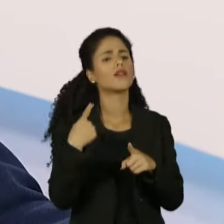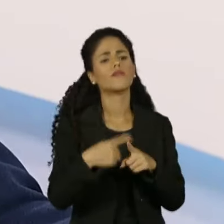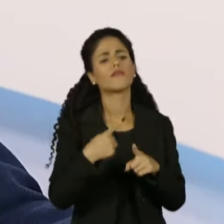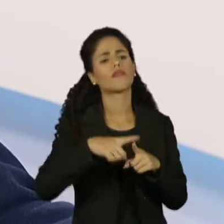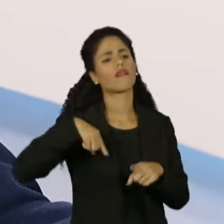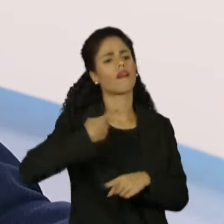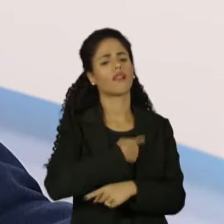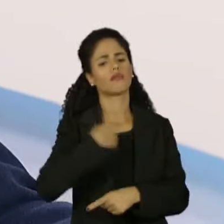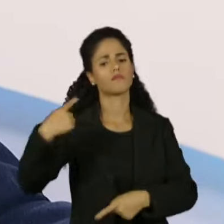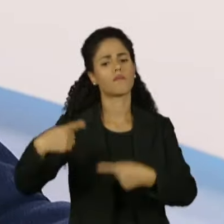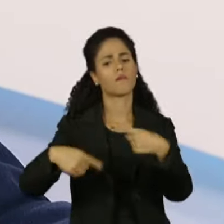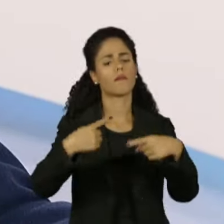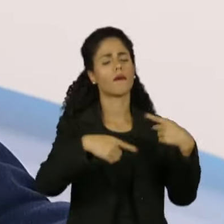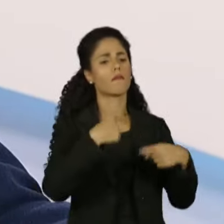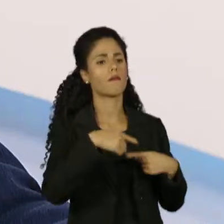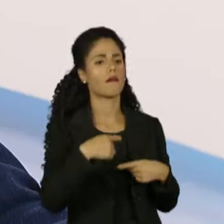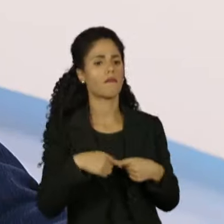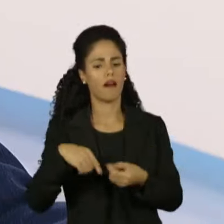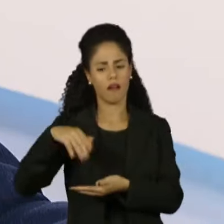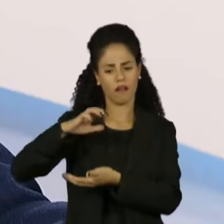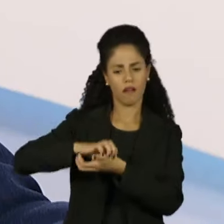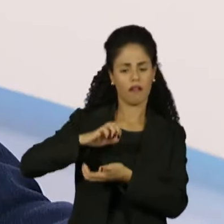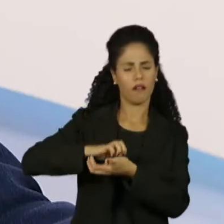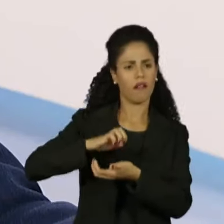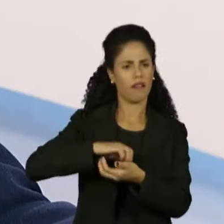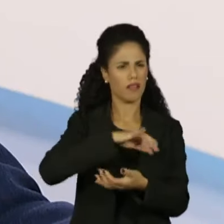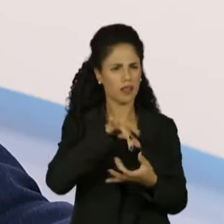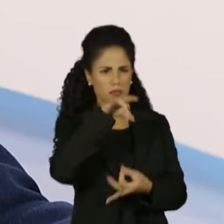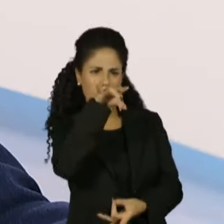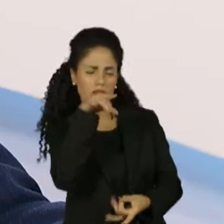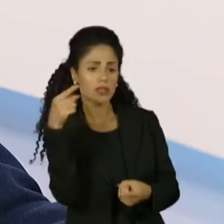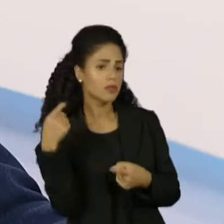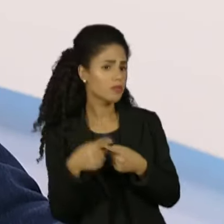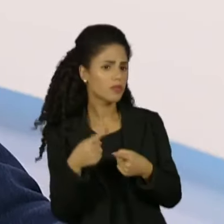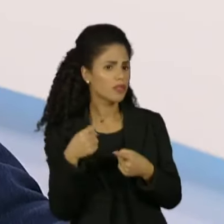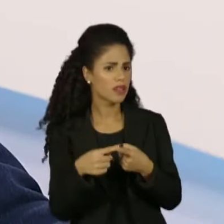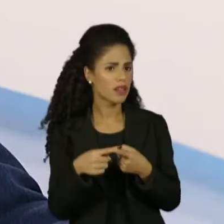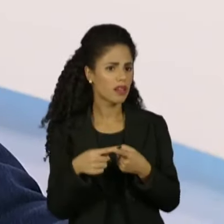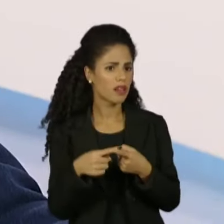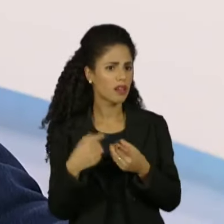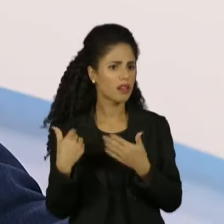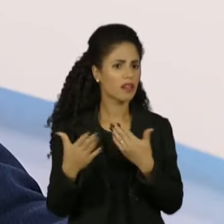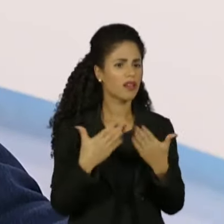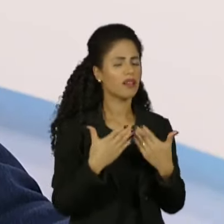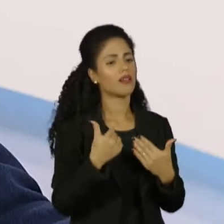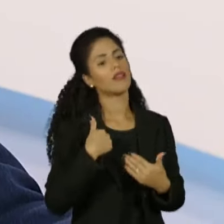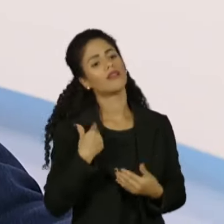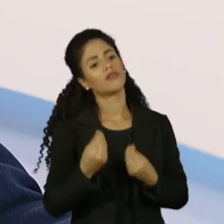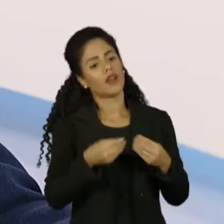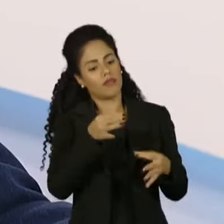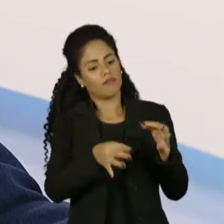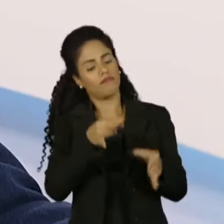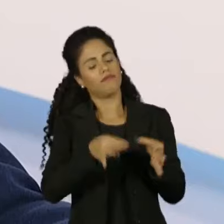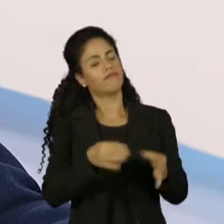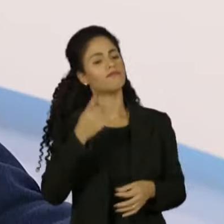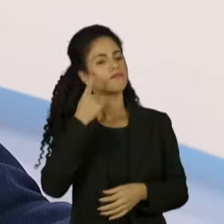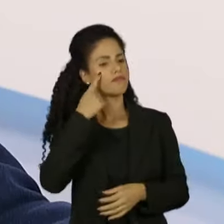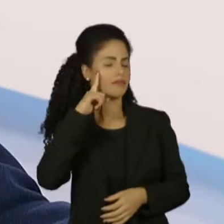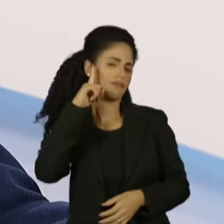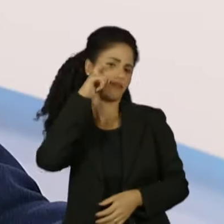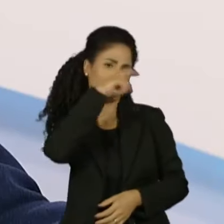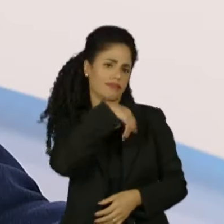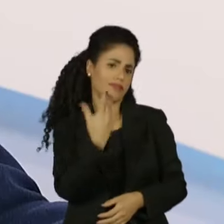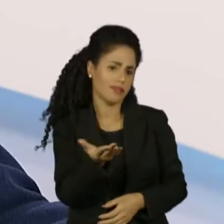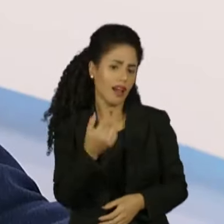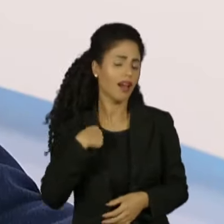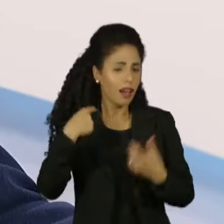estamos discutindo o papel político do STF dentro da democracia brasileira quando o princípio da inércia do judiciário define que